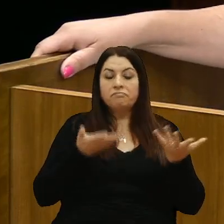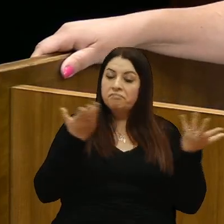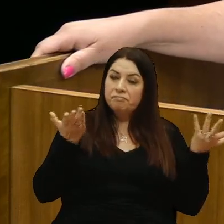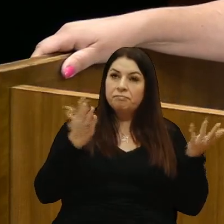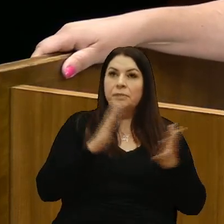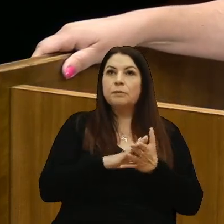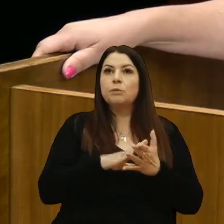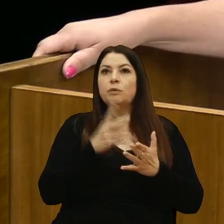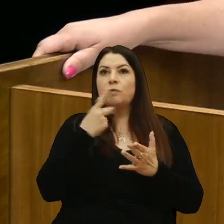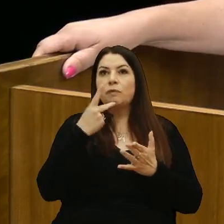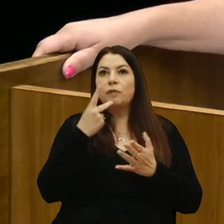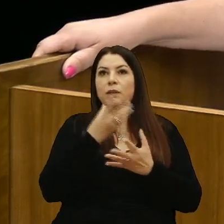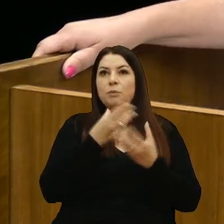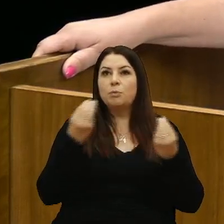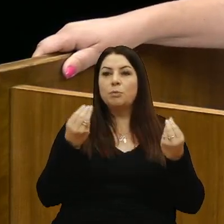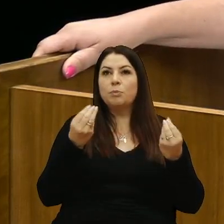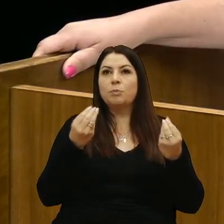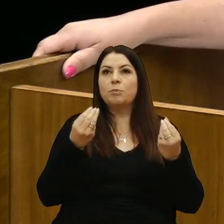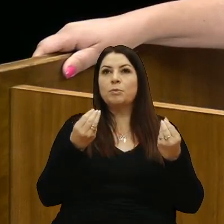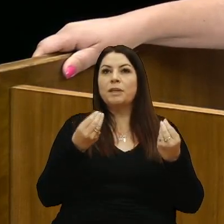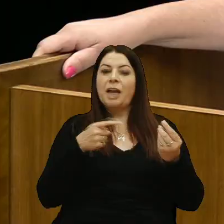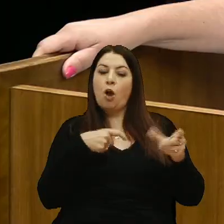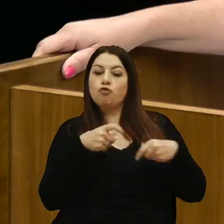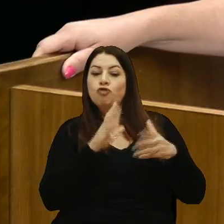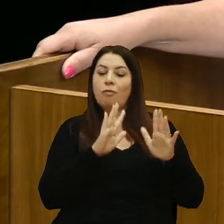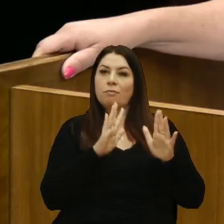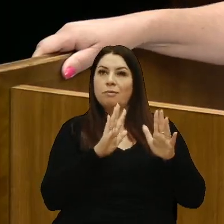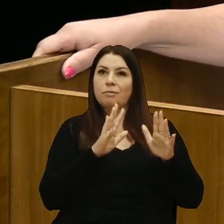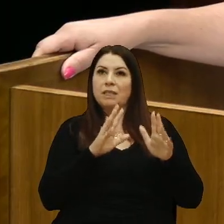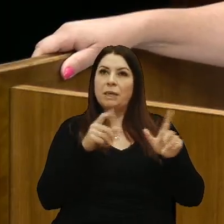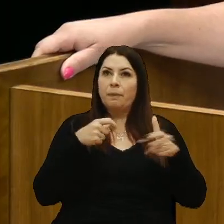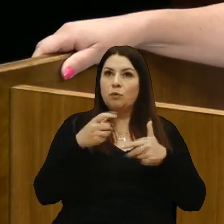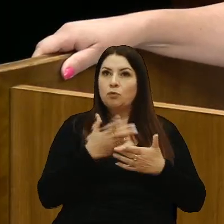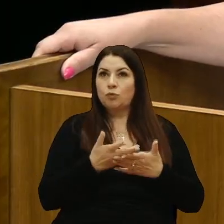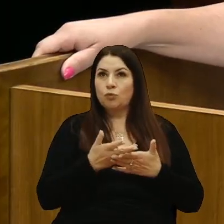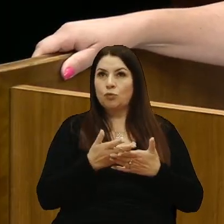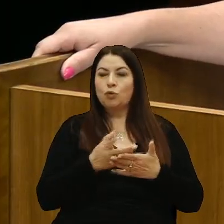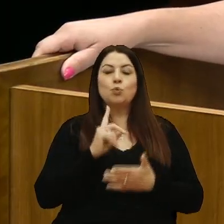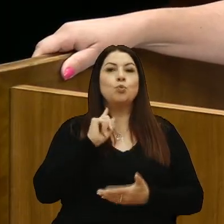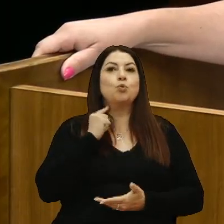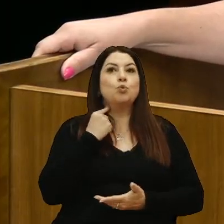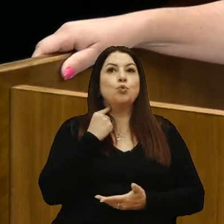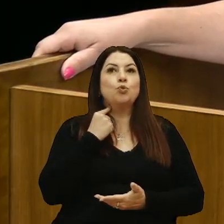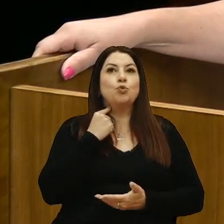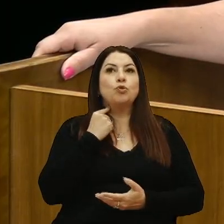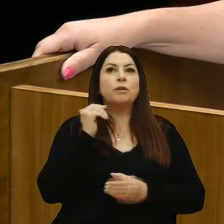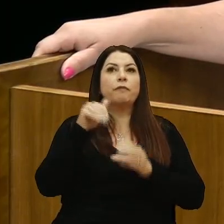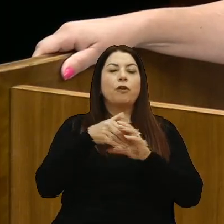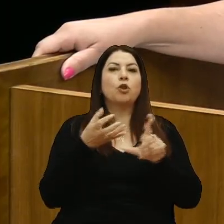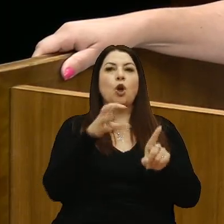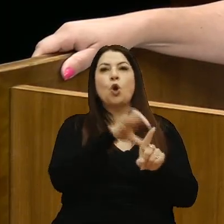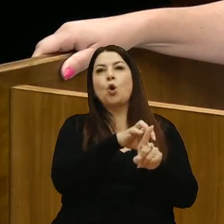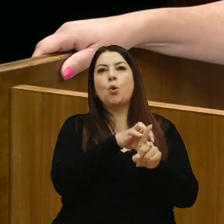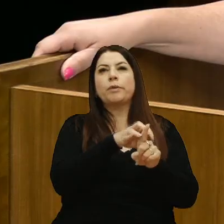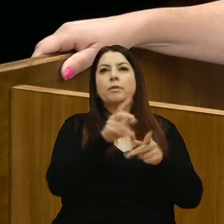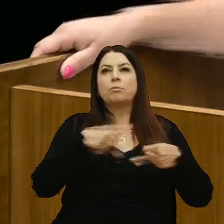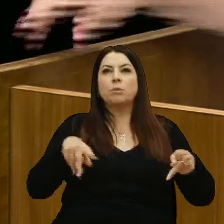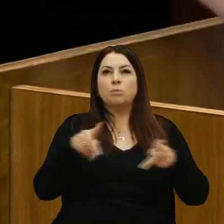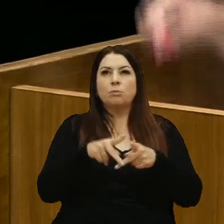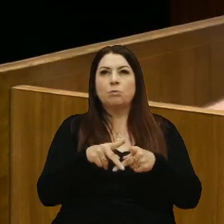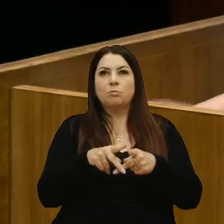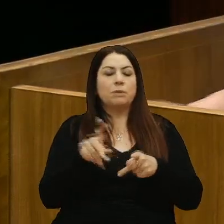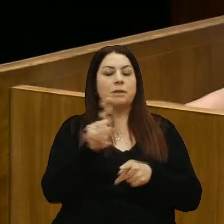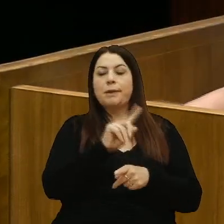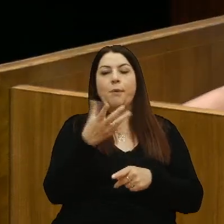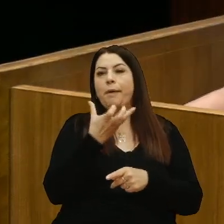isso, como dizem muitos, é do jogo, né? Mas é de um jogo sujo, que vota contra a população, que